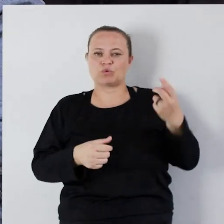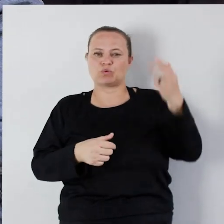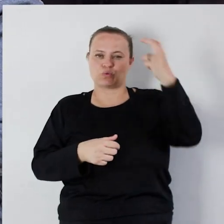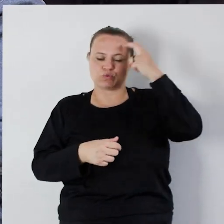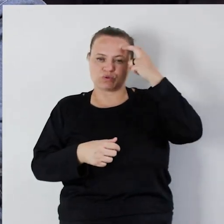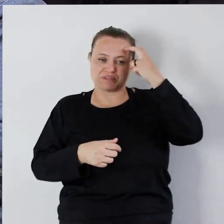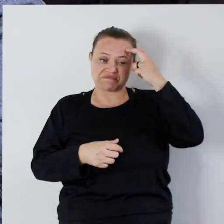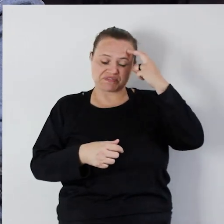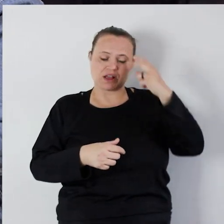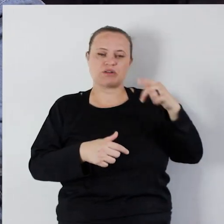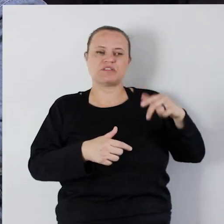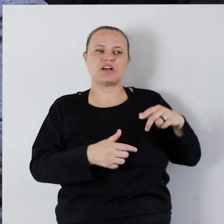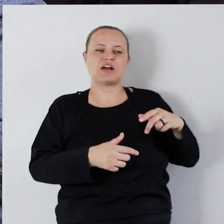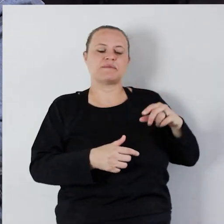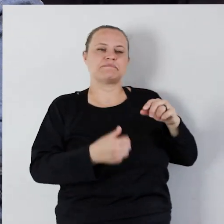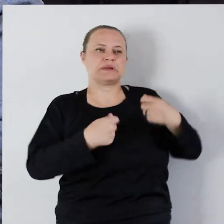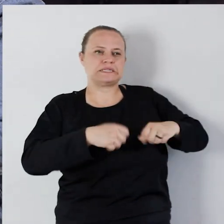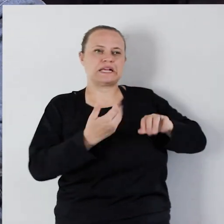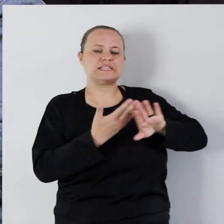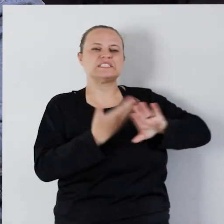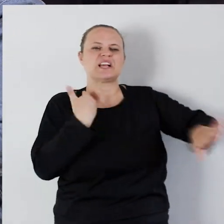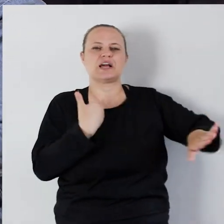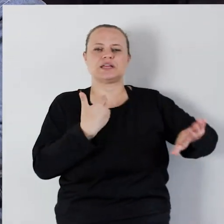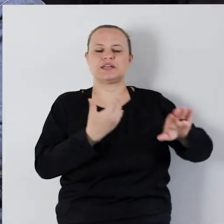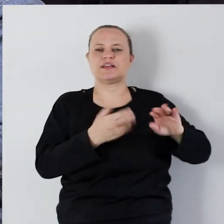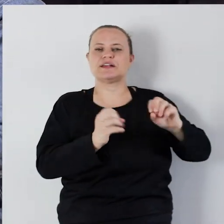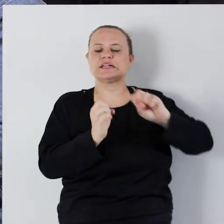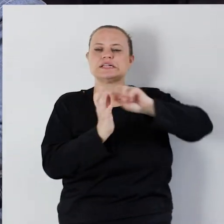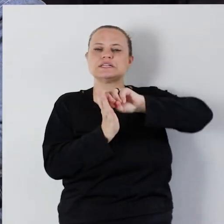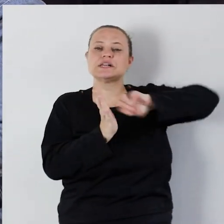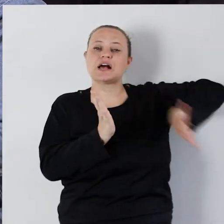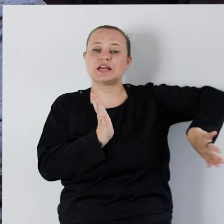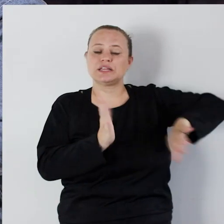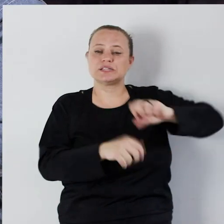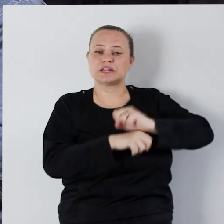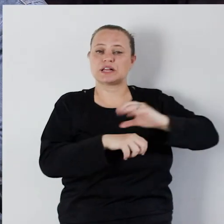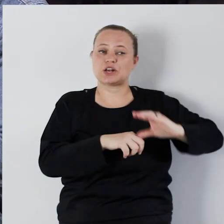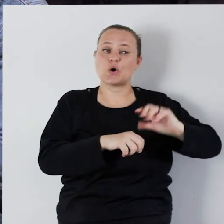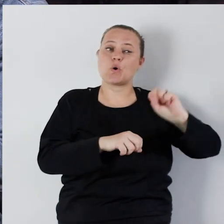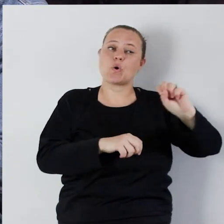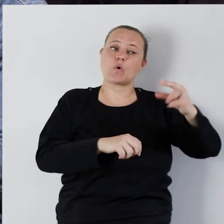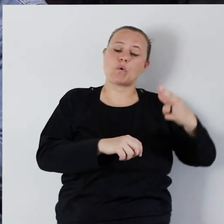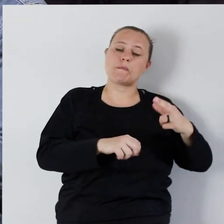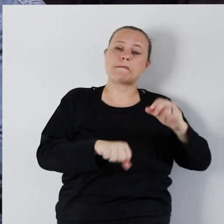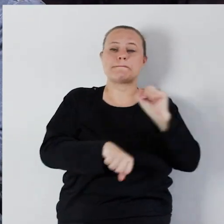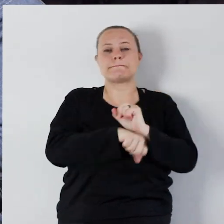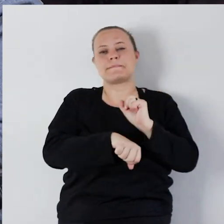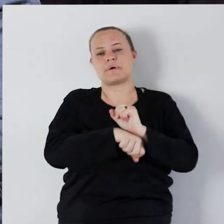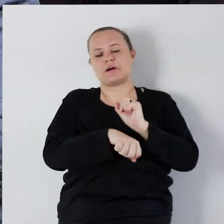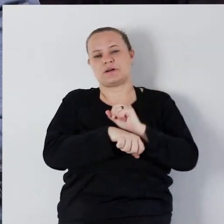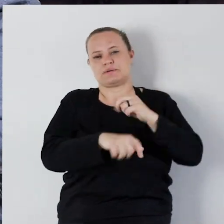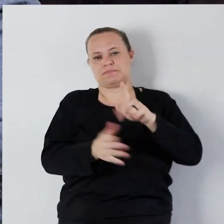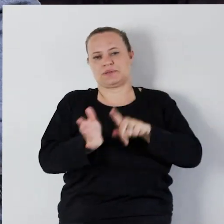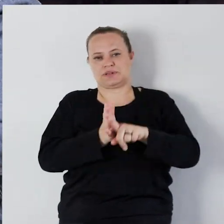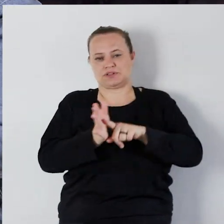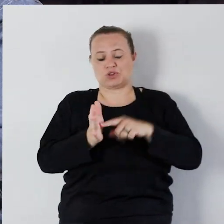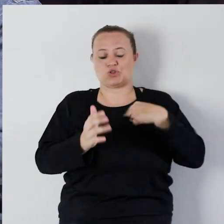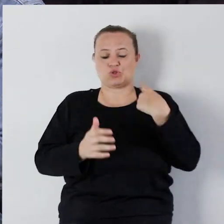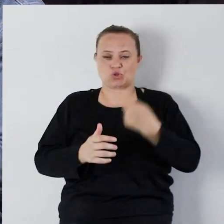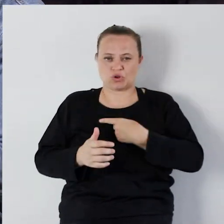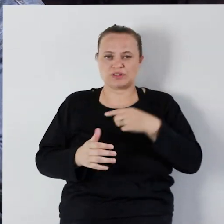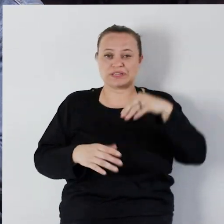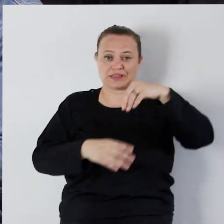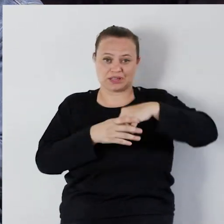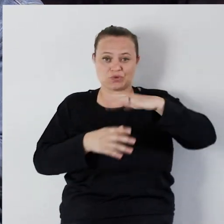importantes produtores, artistas, trabalhadores de cultura que acabam tendo que sair ou que acabam tendo que desistir. E